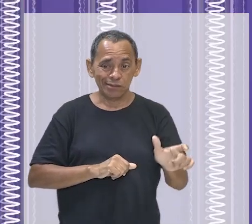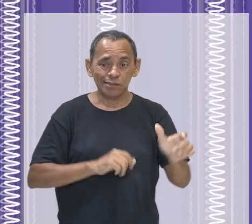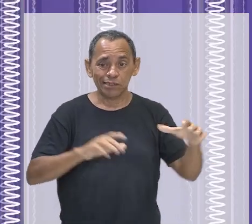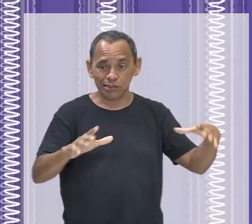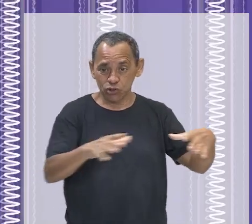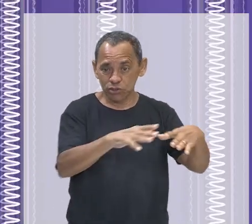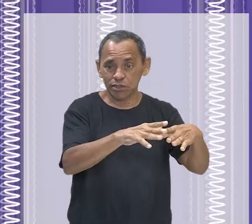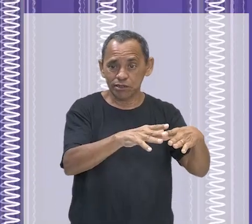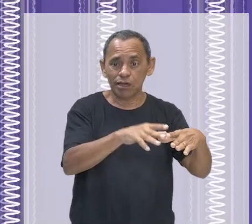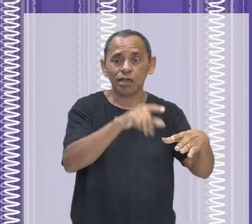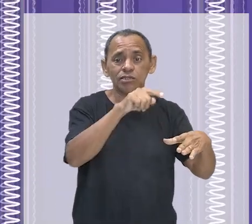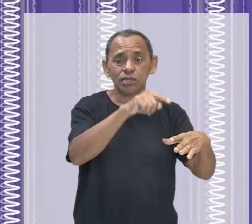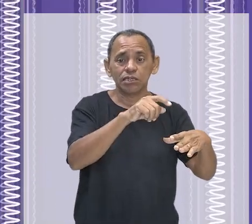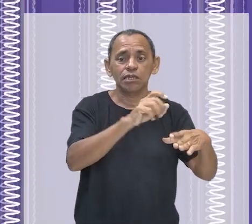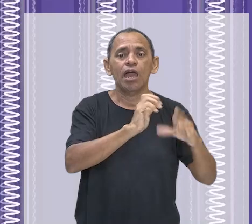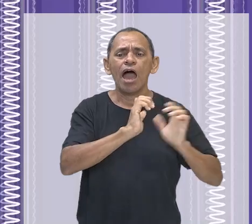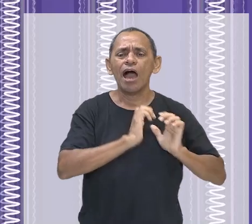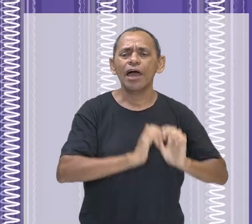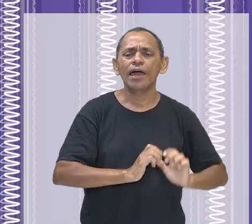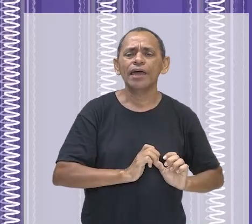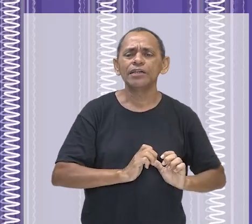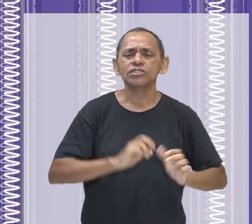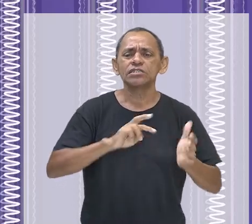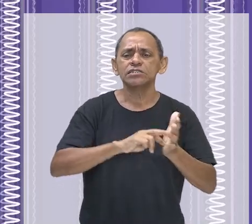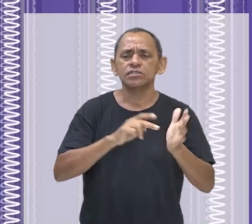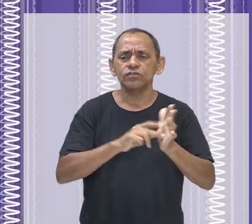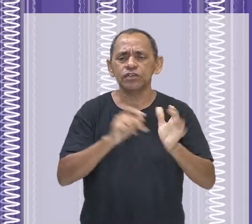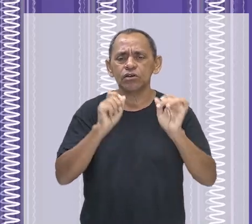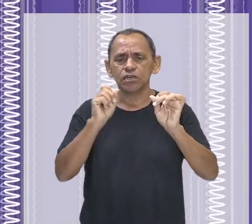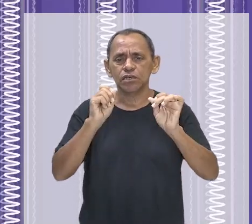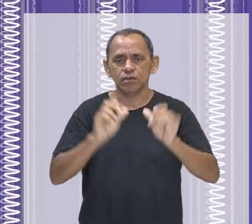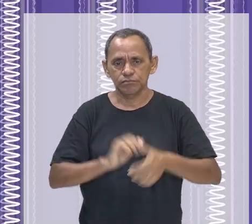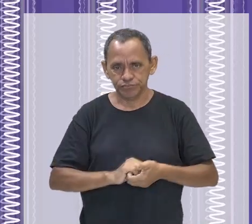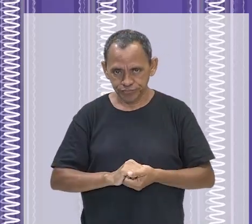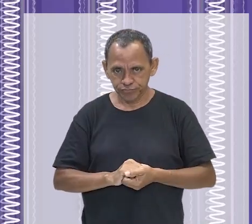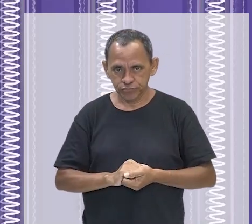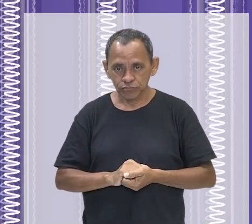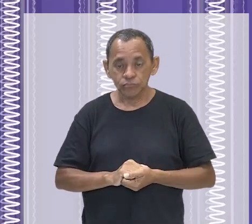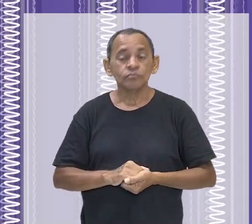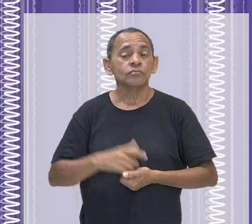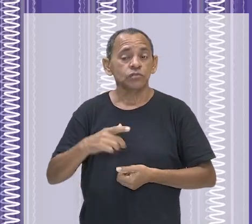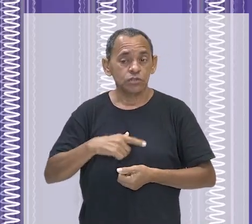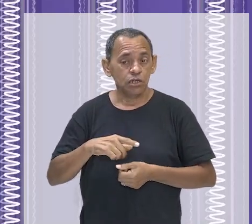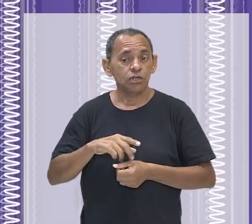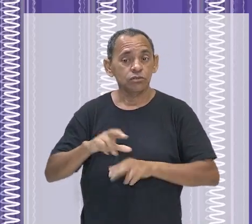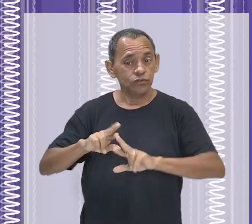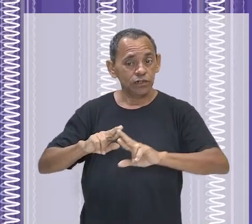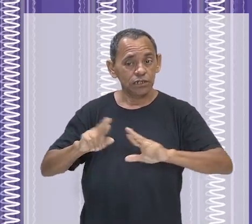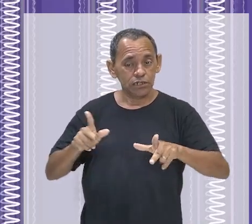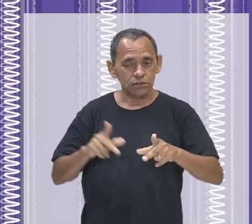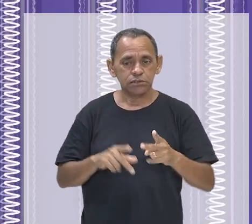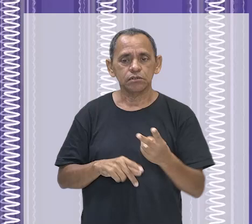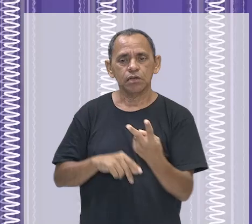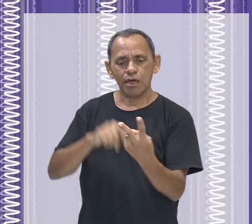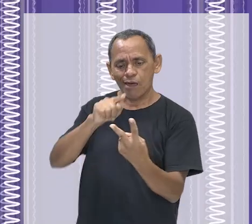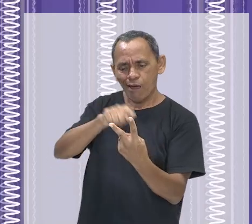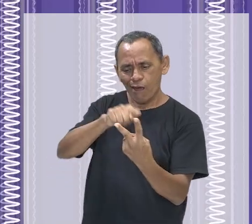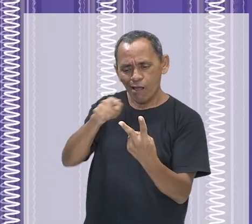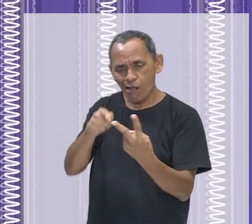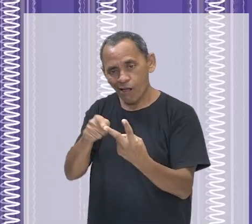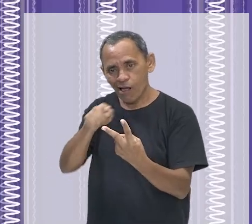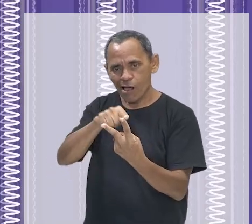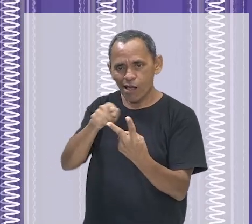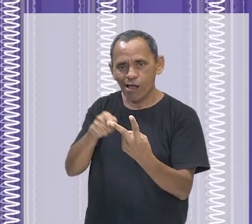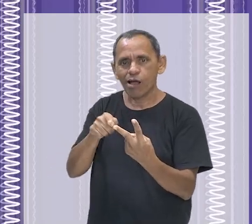ver essa coadunação entre ética e moral, tá bom? Vamos